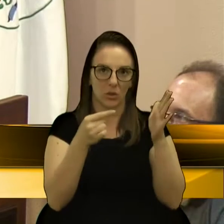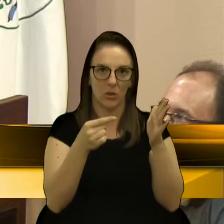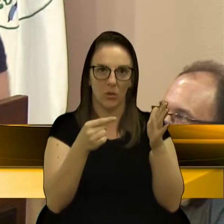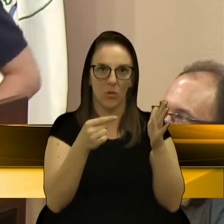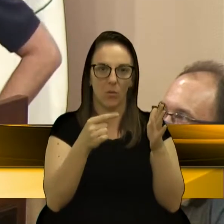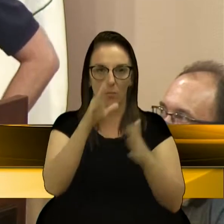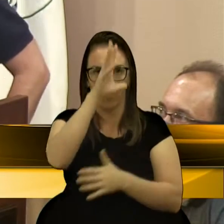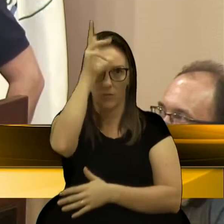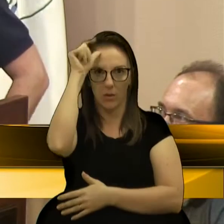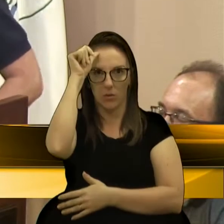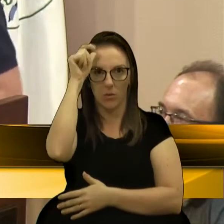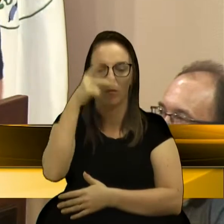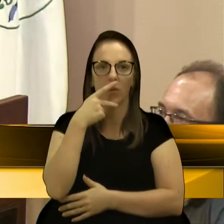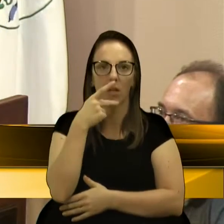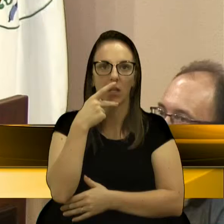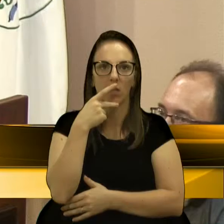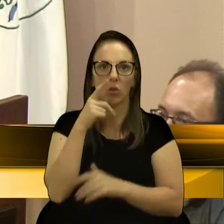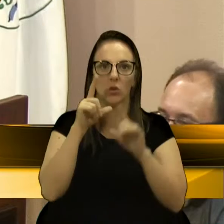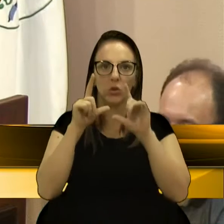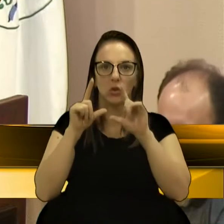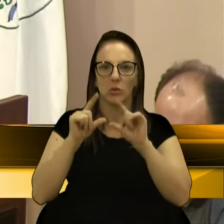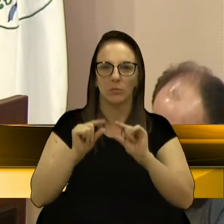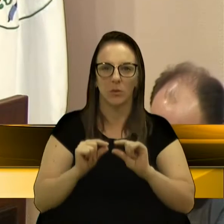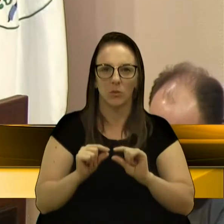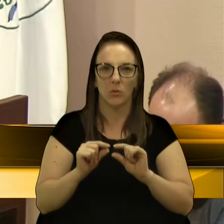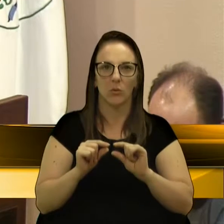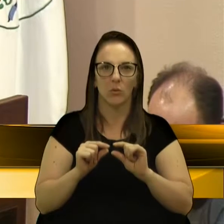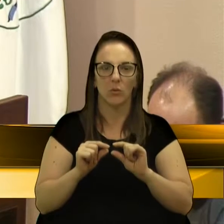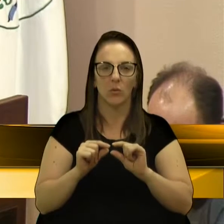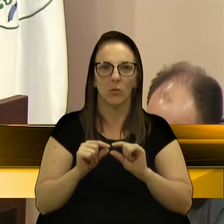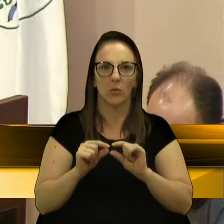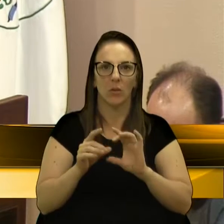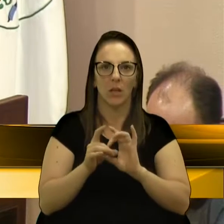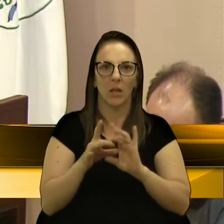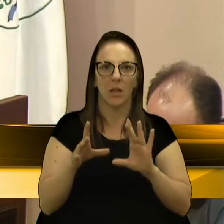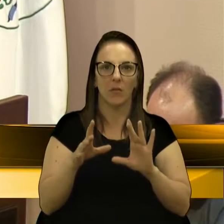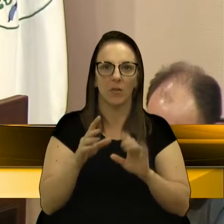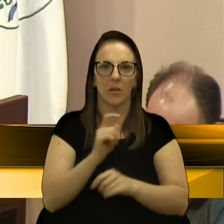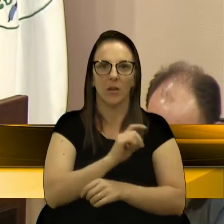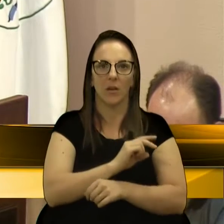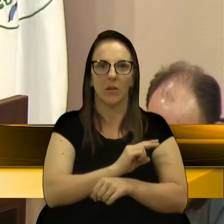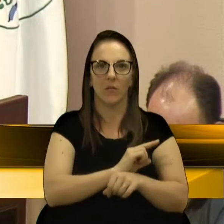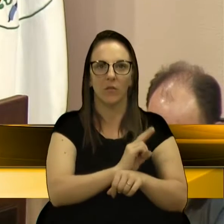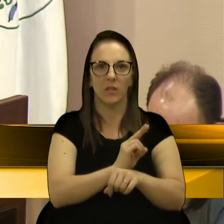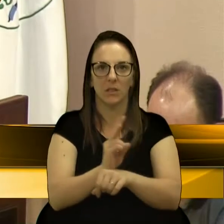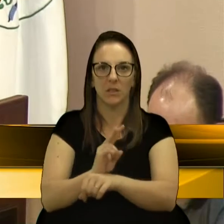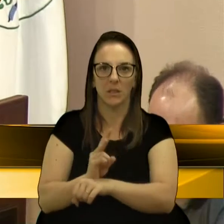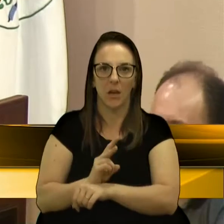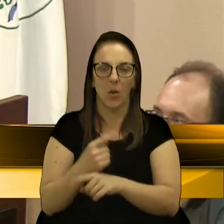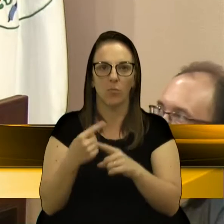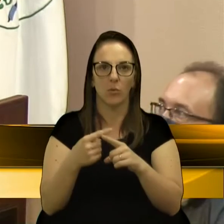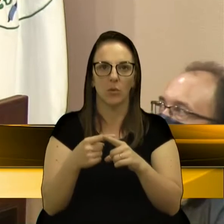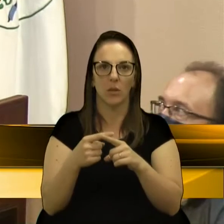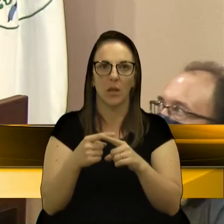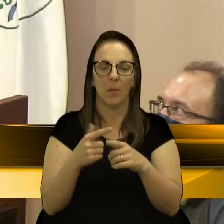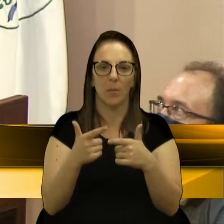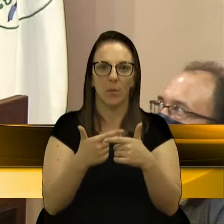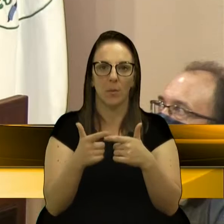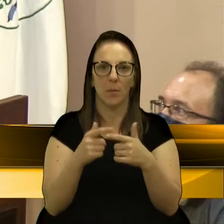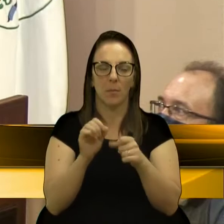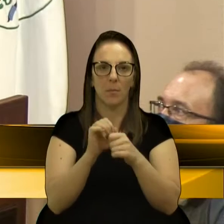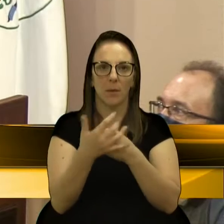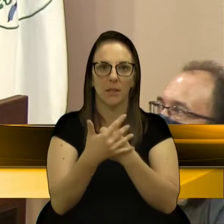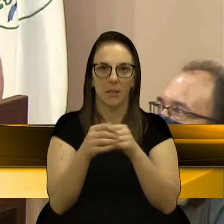de medidas de redução de danos e alívio fiscal por conta dos efeitos da pandemia, né? Então, todos os setores da nossa sociedade